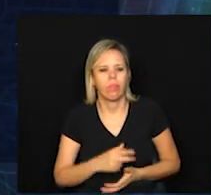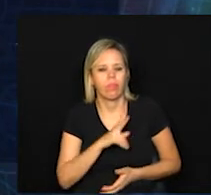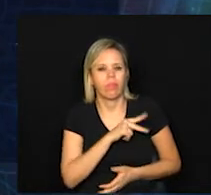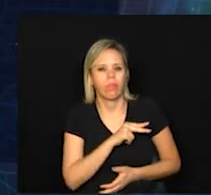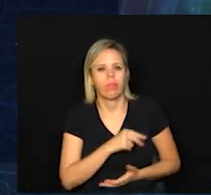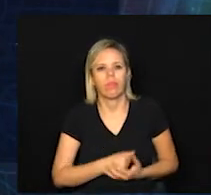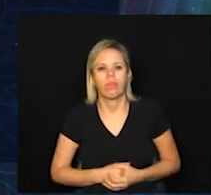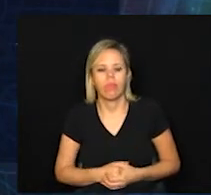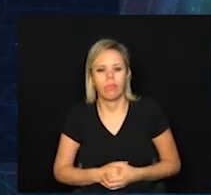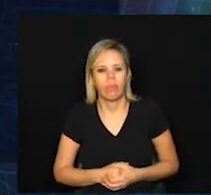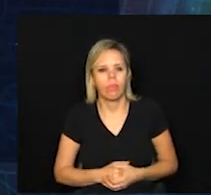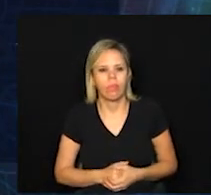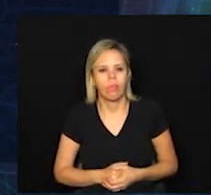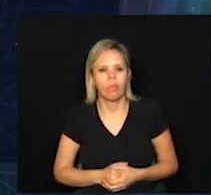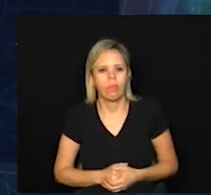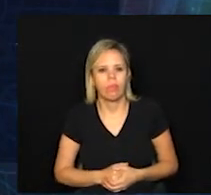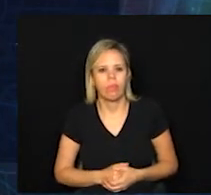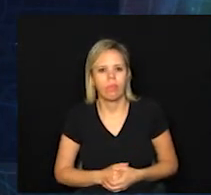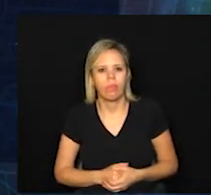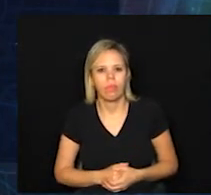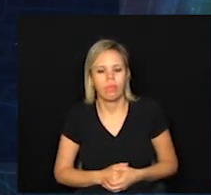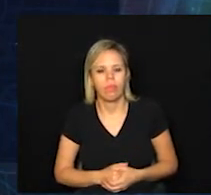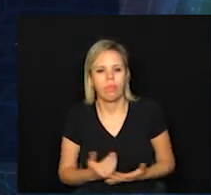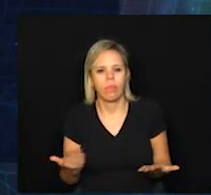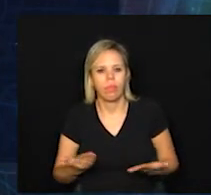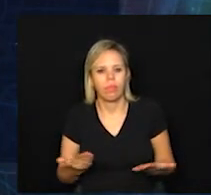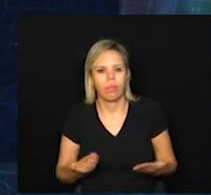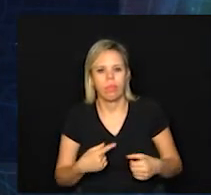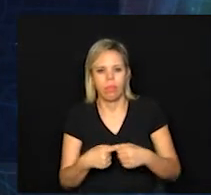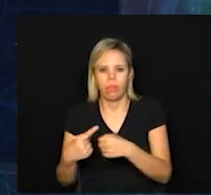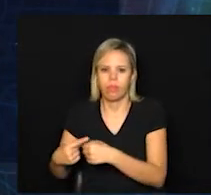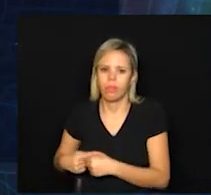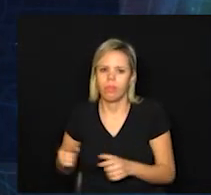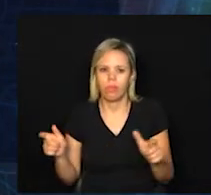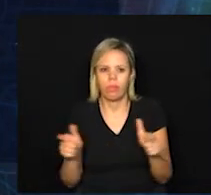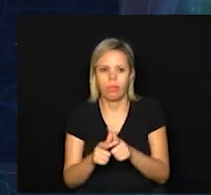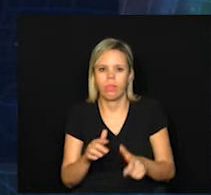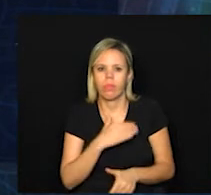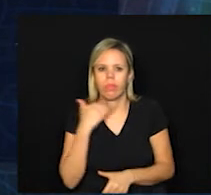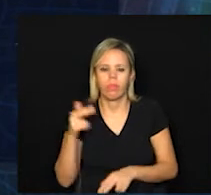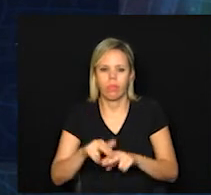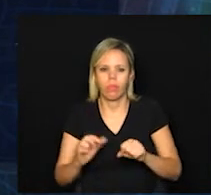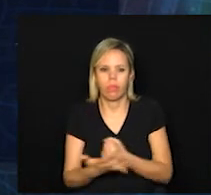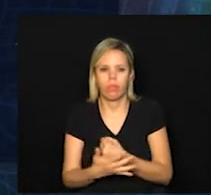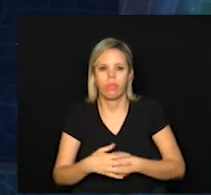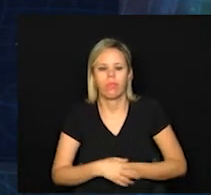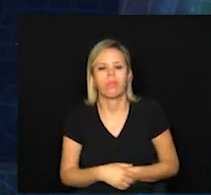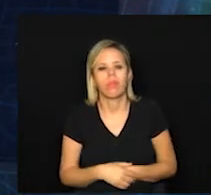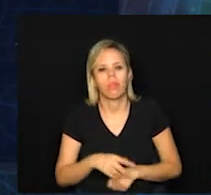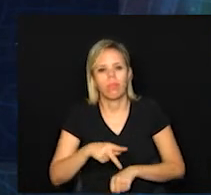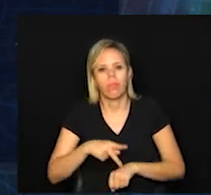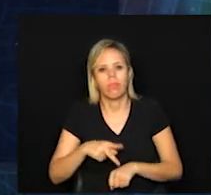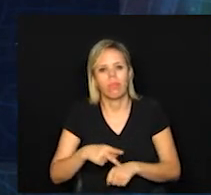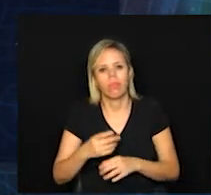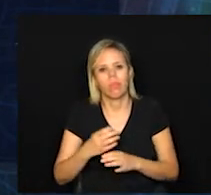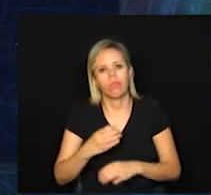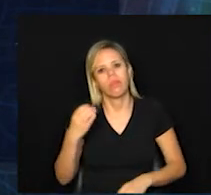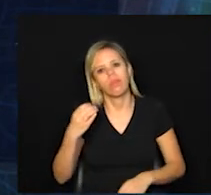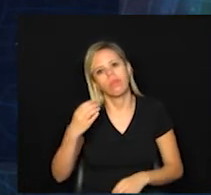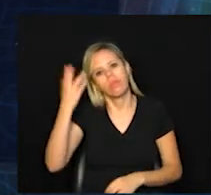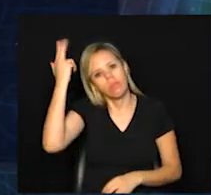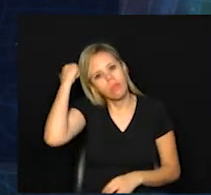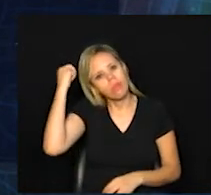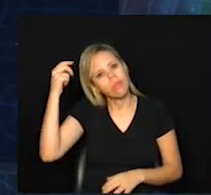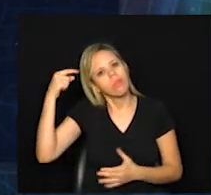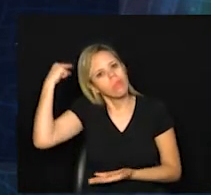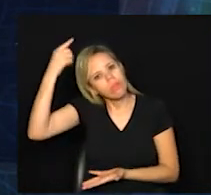Arthur Nogueira chegou aos 100 óbitos e agora os municípios com menos de 100 mortes devido à Covid. Pedreira, Engenheiro Coelho, Santo Antônio